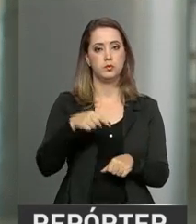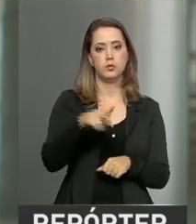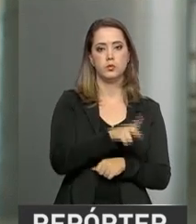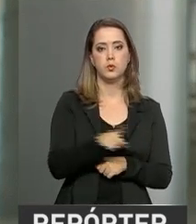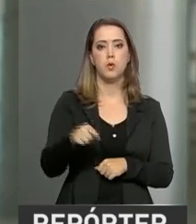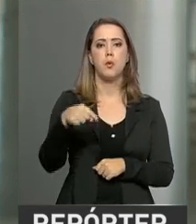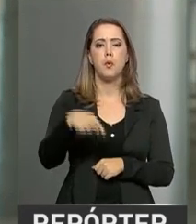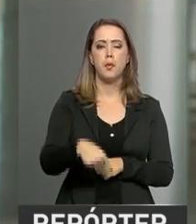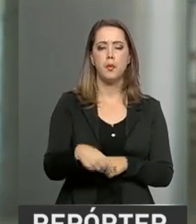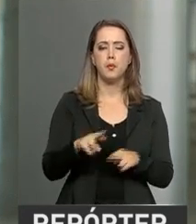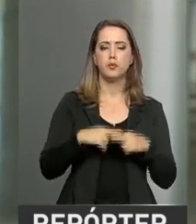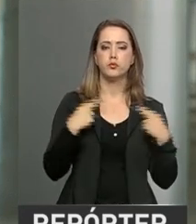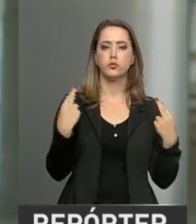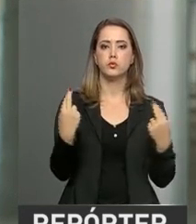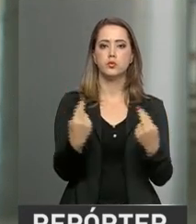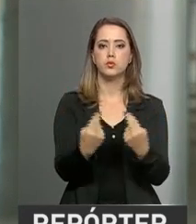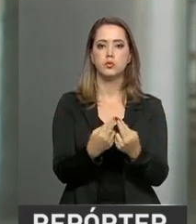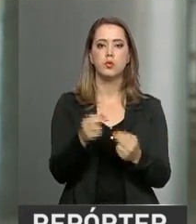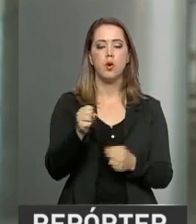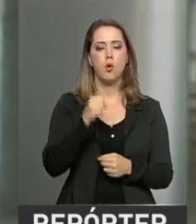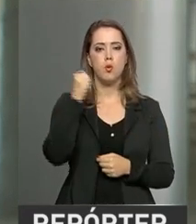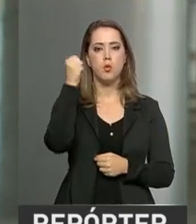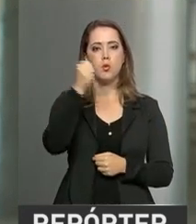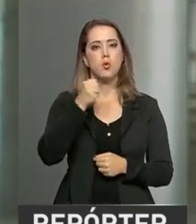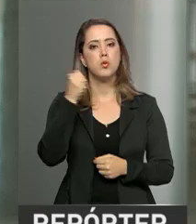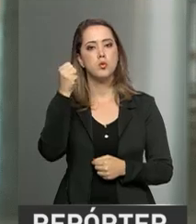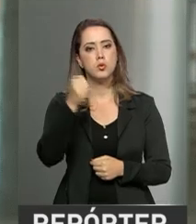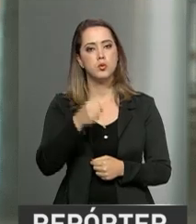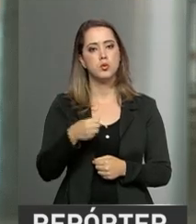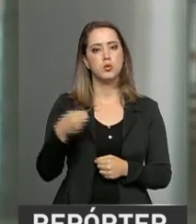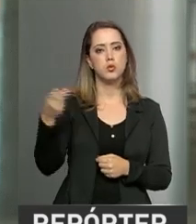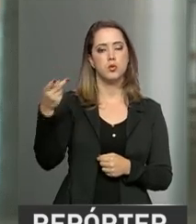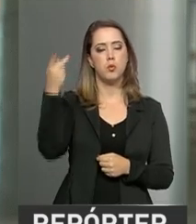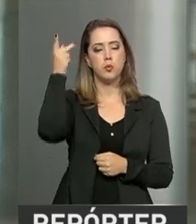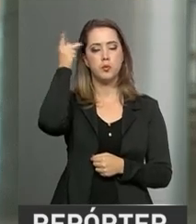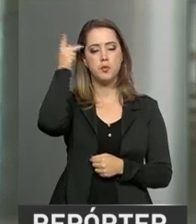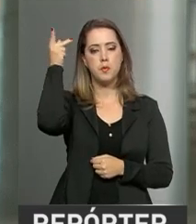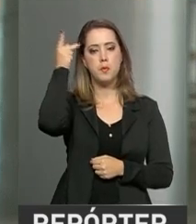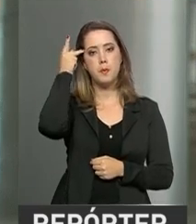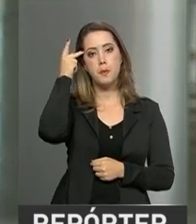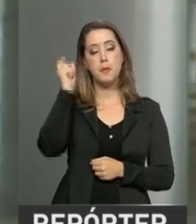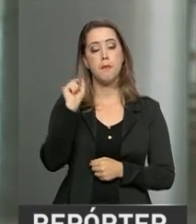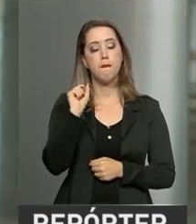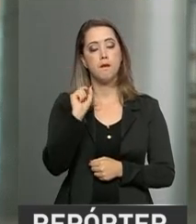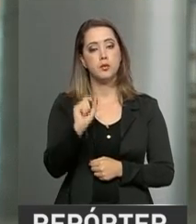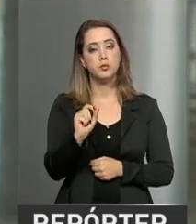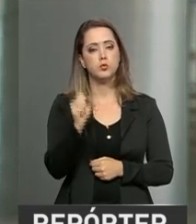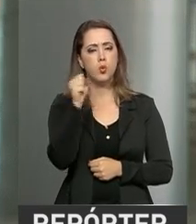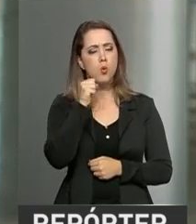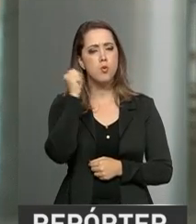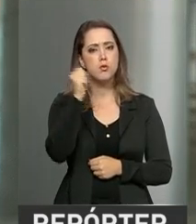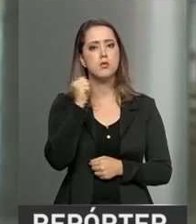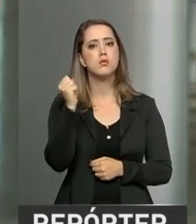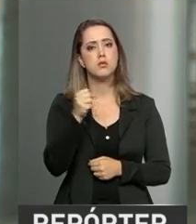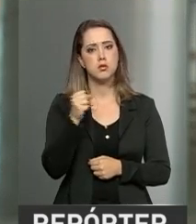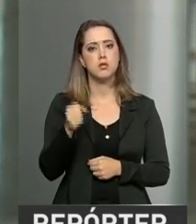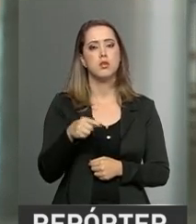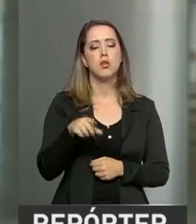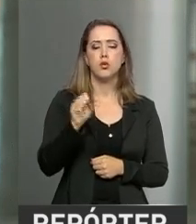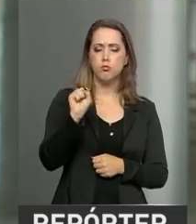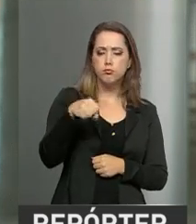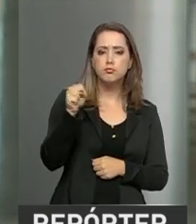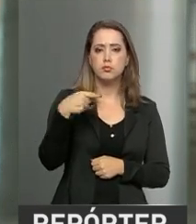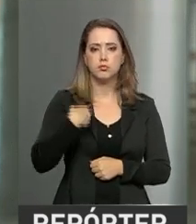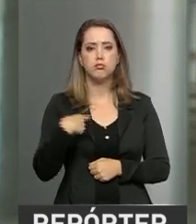Palácio Planalto o senador Aloísio Nunes Ferreira, do PSDB de São Paulo. O senador aceitou o convite para ser